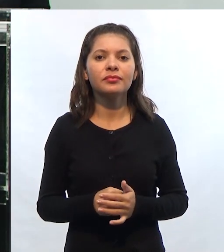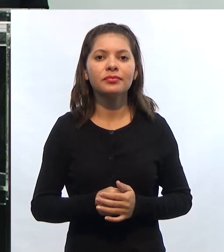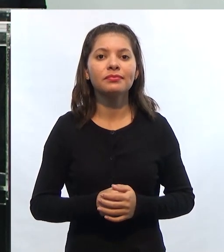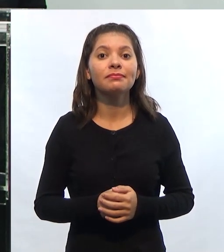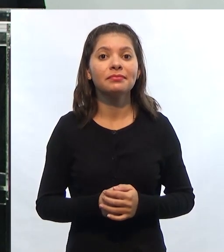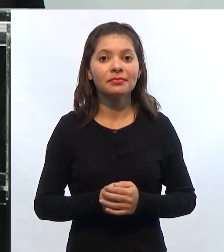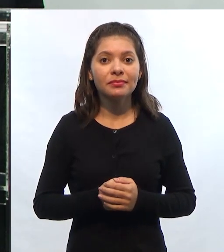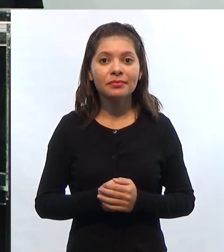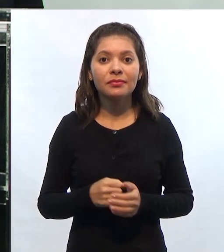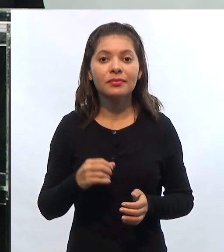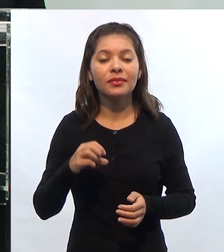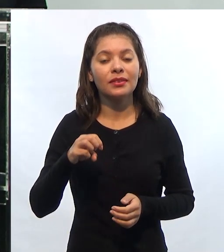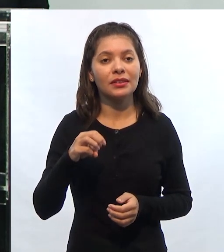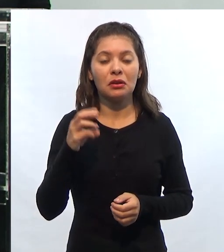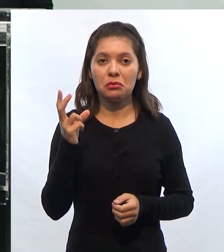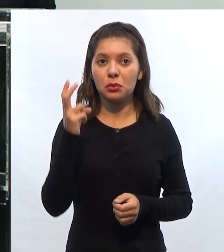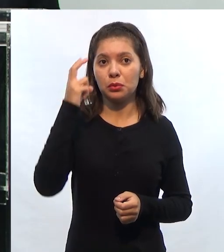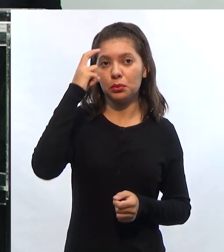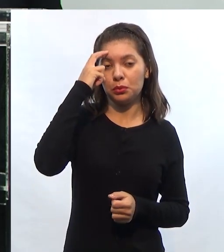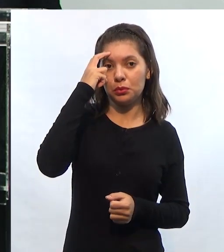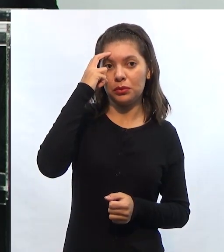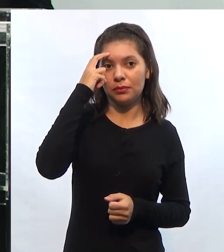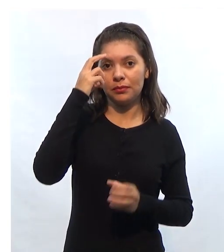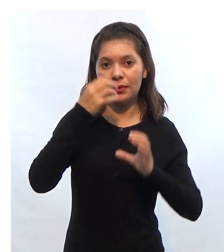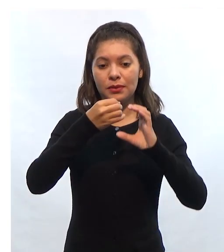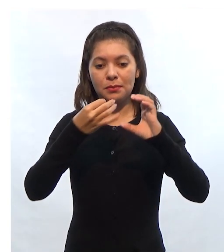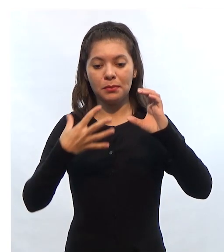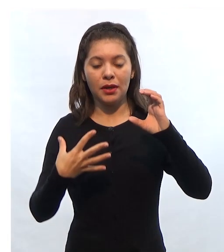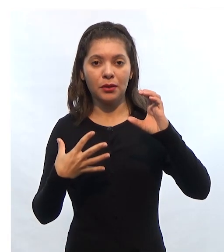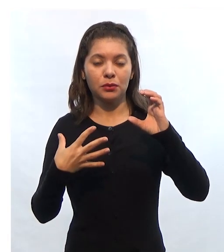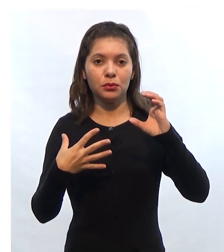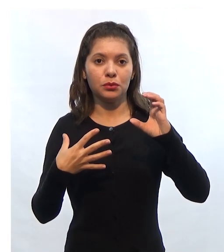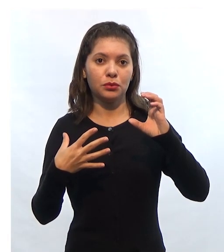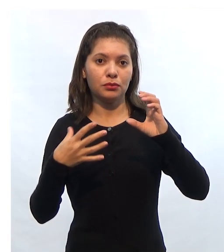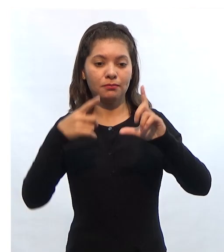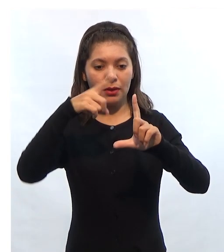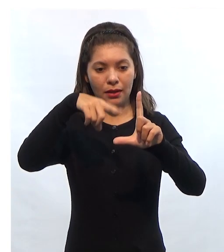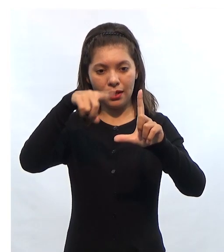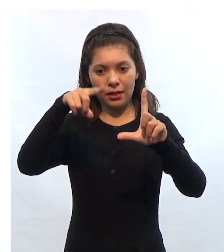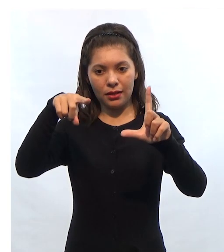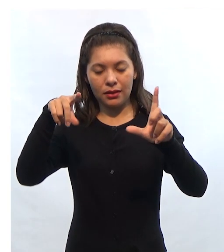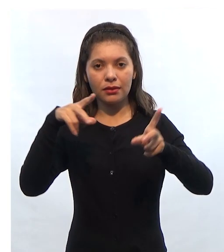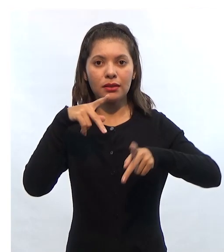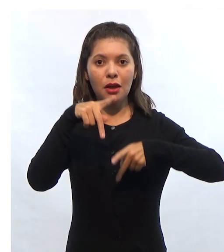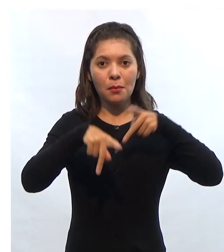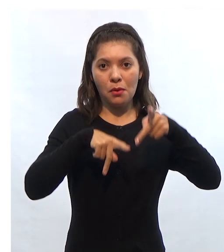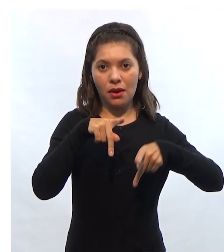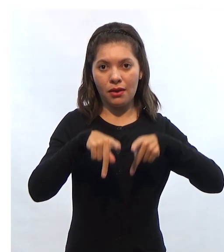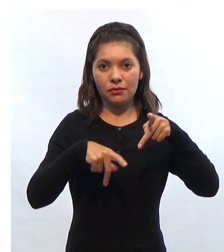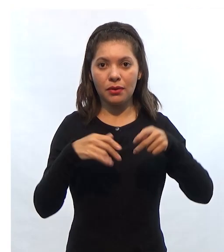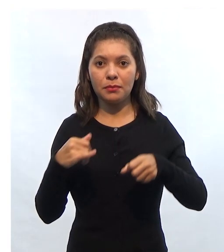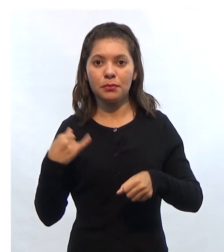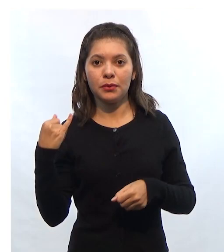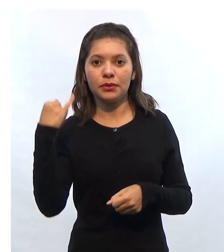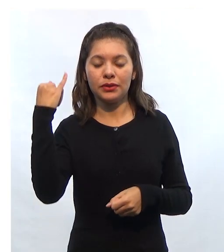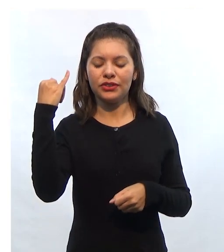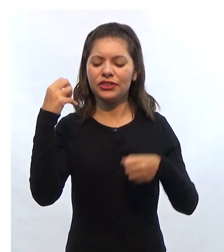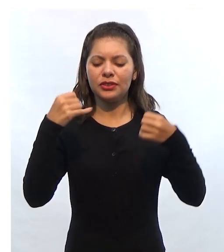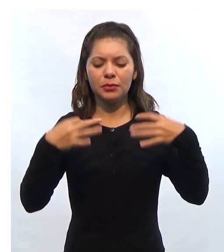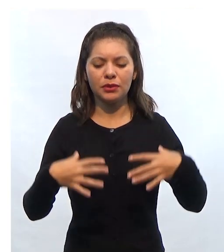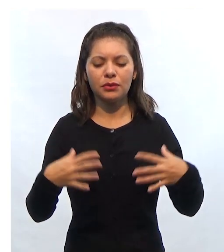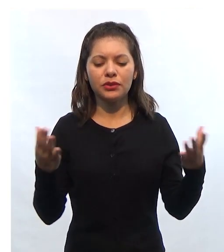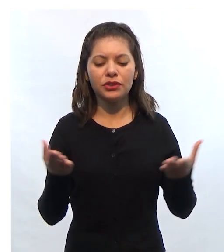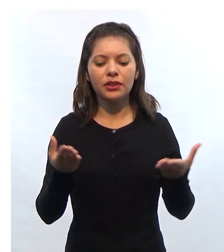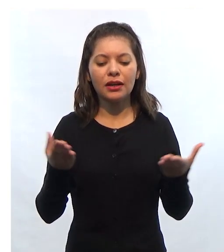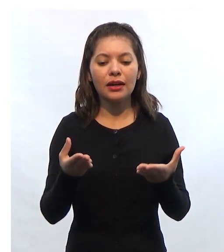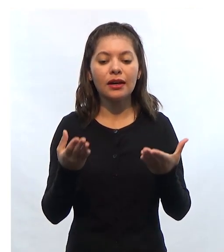lá. Então, foi por uma questão cultural. Aspectos demográficos, a gente já falou, que são bem importantes, né?